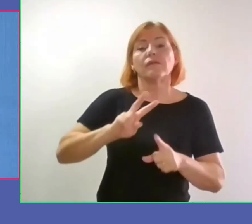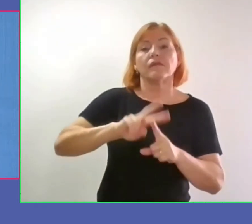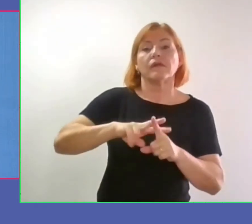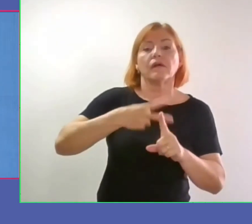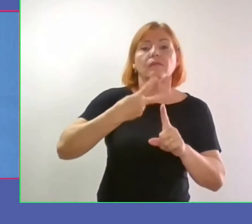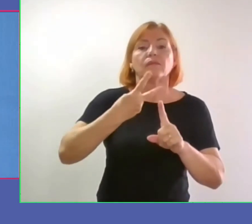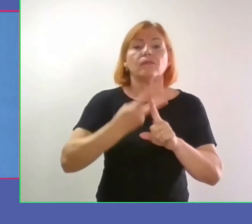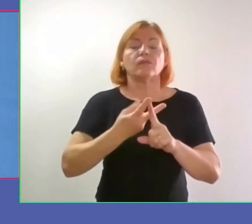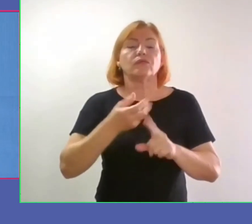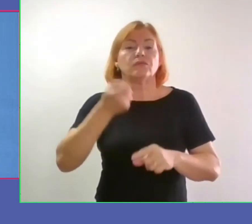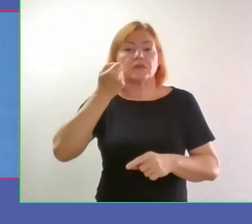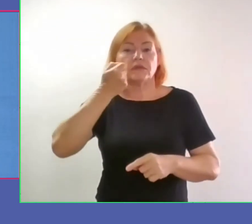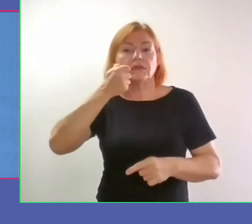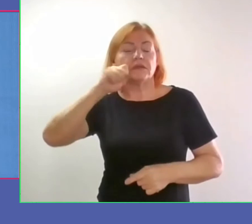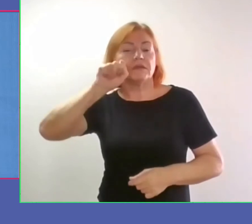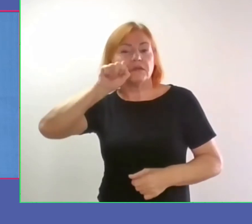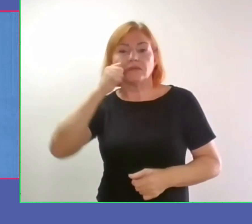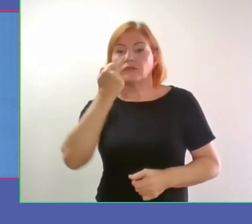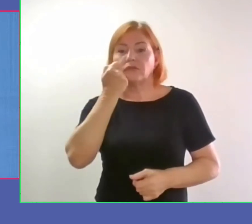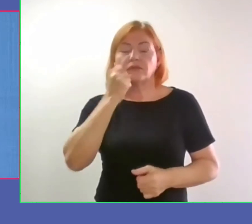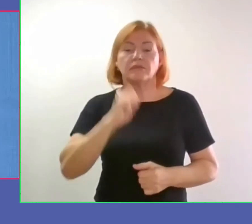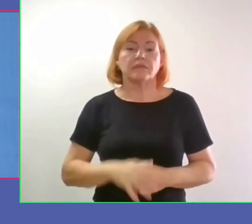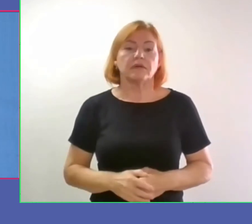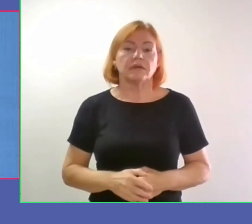alimentar a multidão. Irmãos,